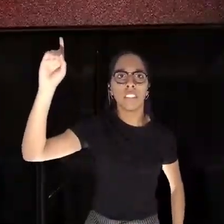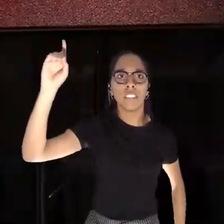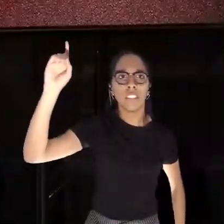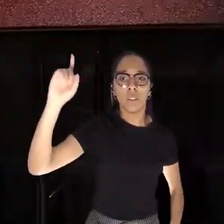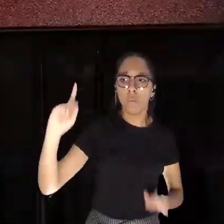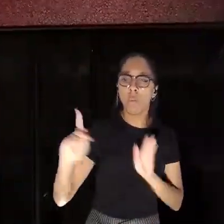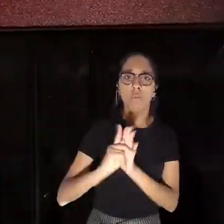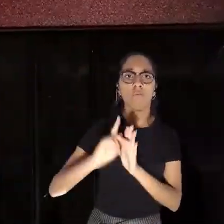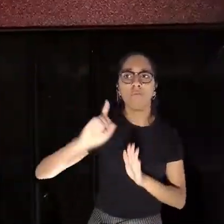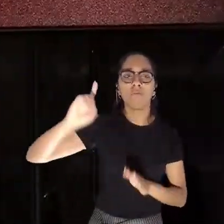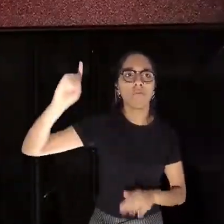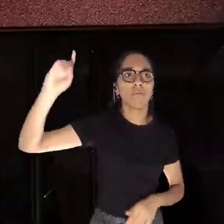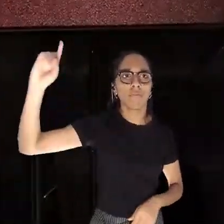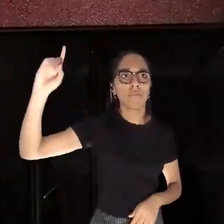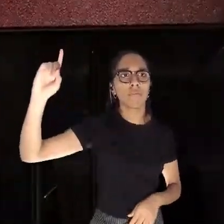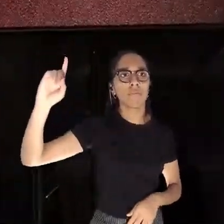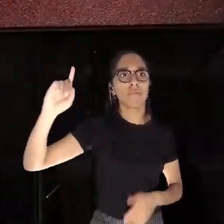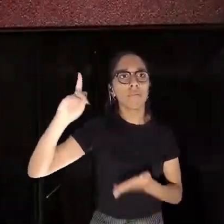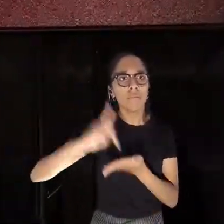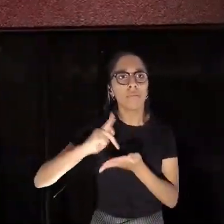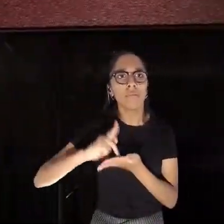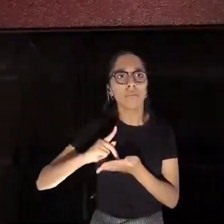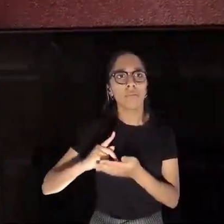inviolabilidade, autenticidade.